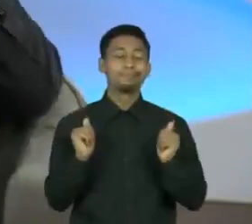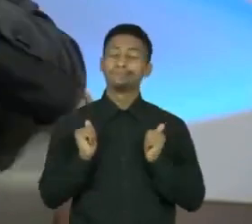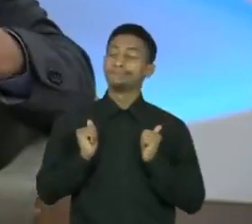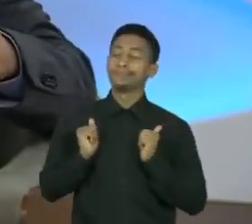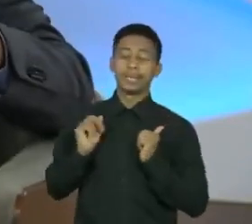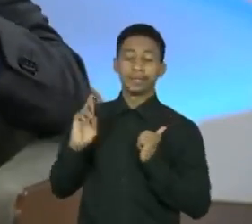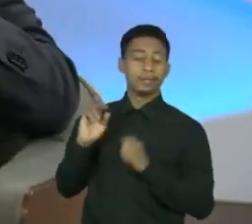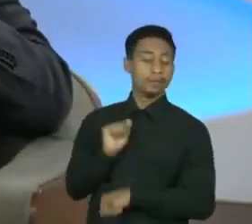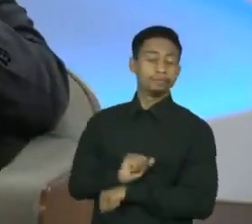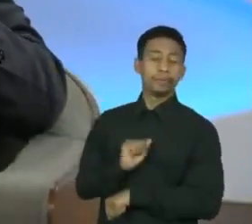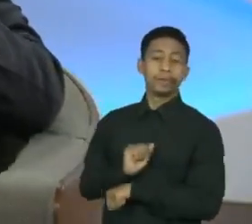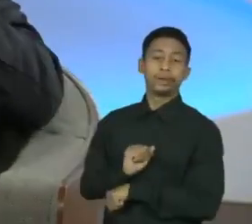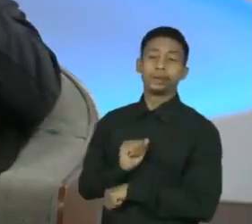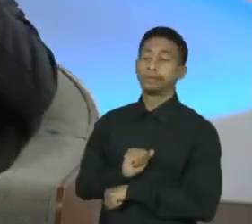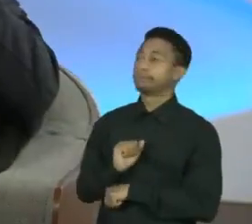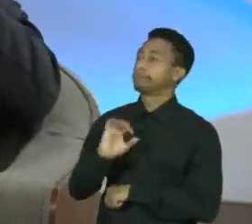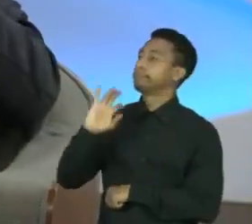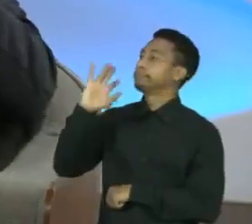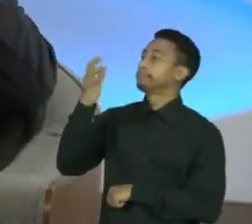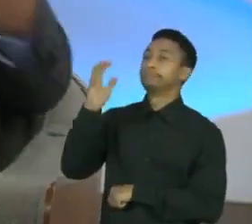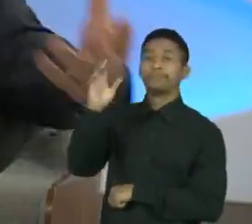esperando que as coisas aconteçam é